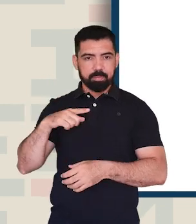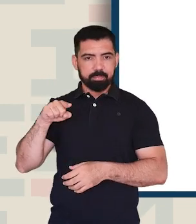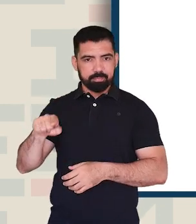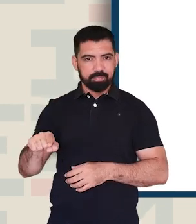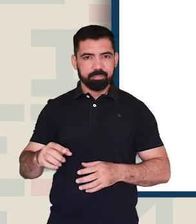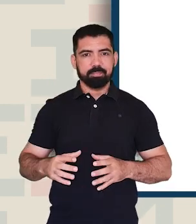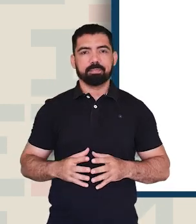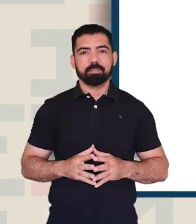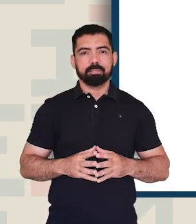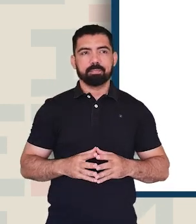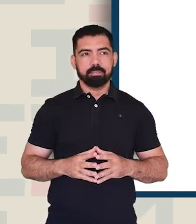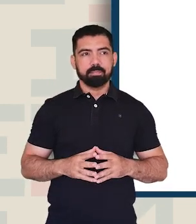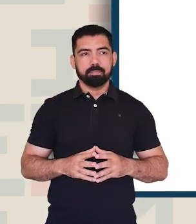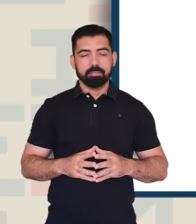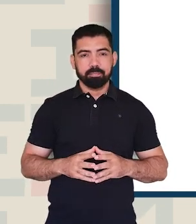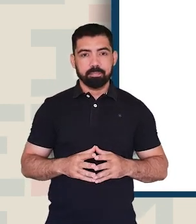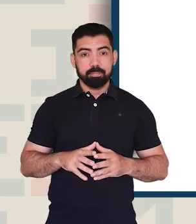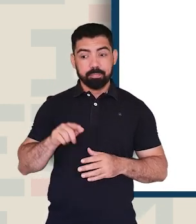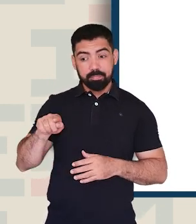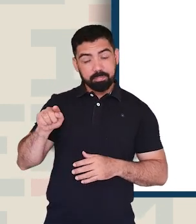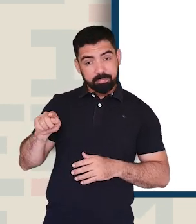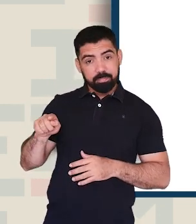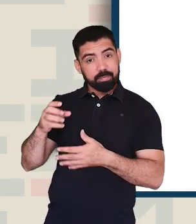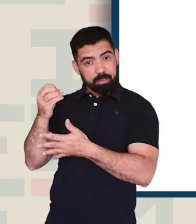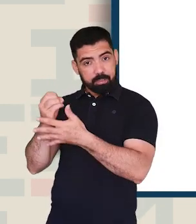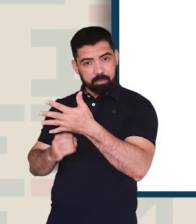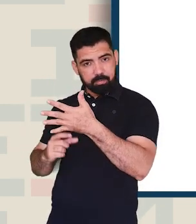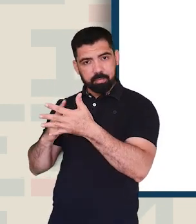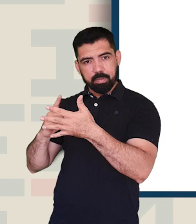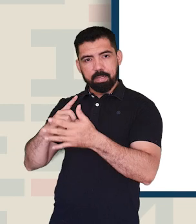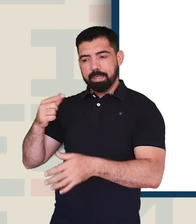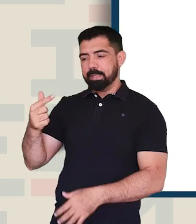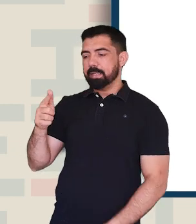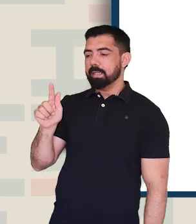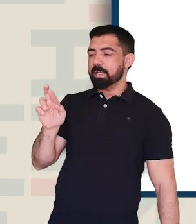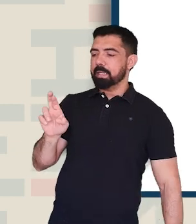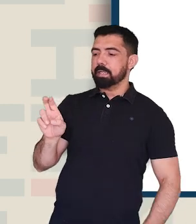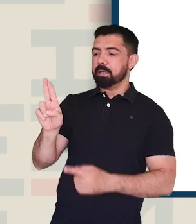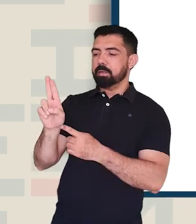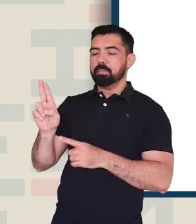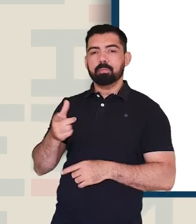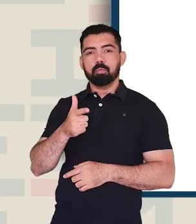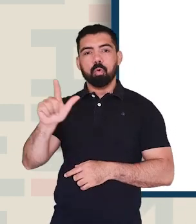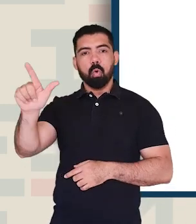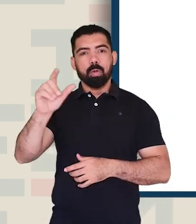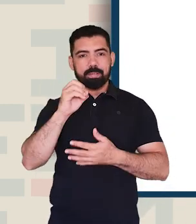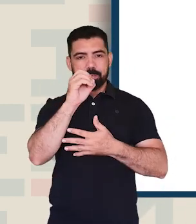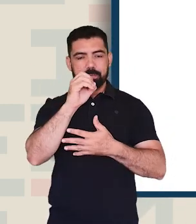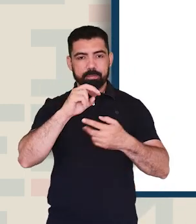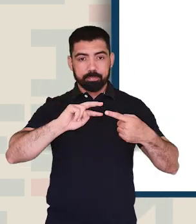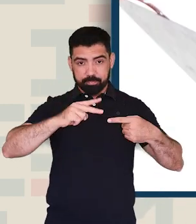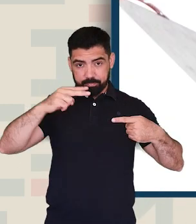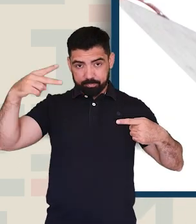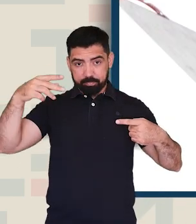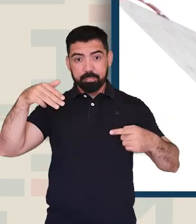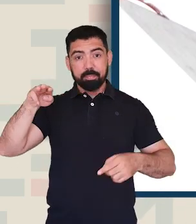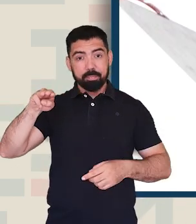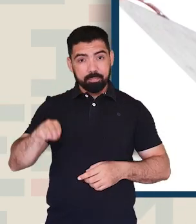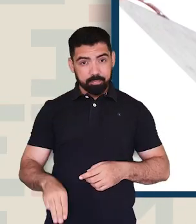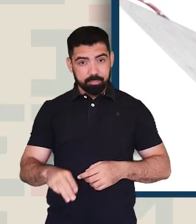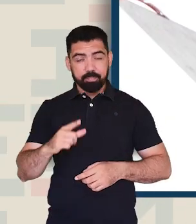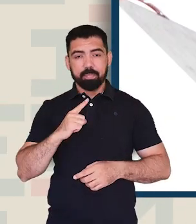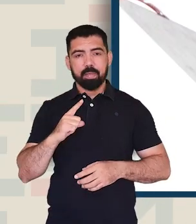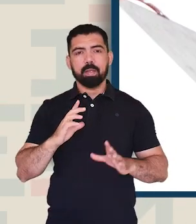acorde diminuto. Entrou esse acorde no sétimo grau, certo? A próxima escala menor que a gente